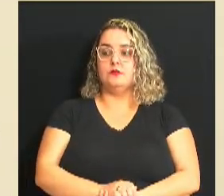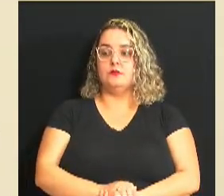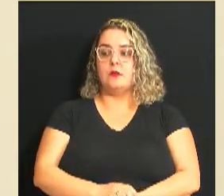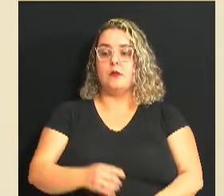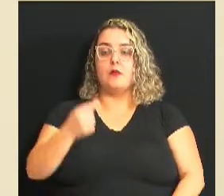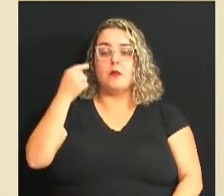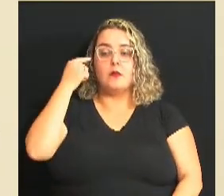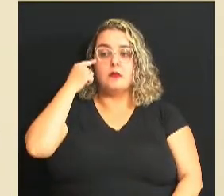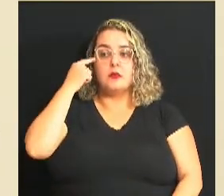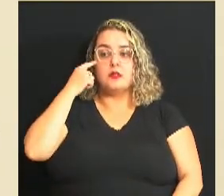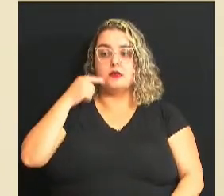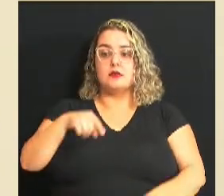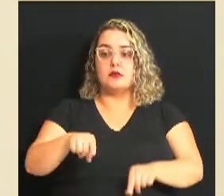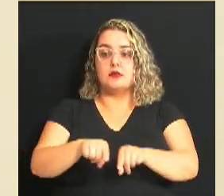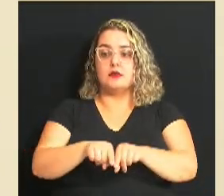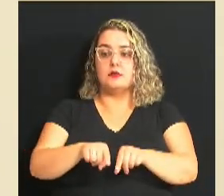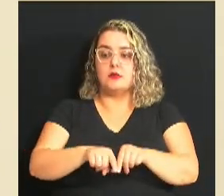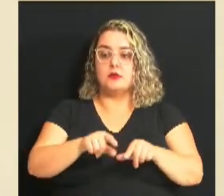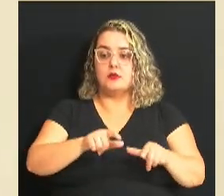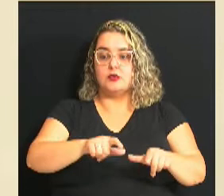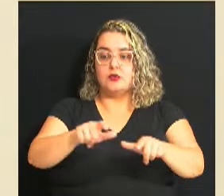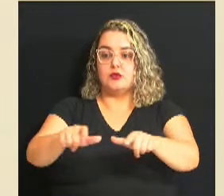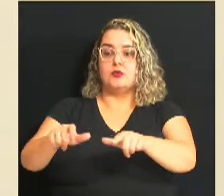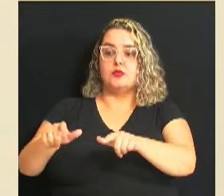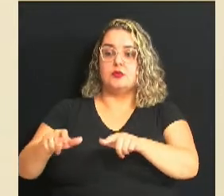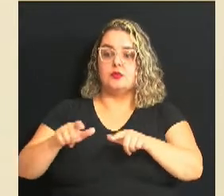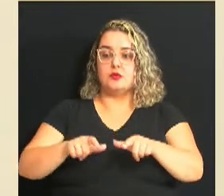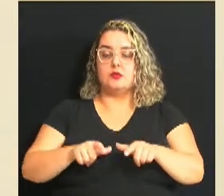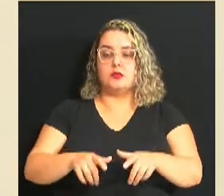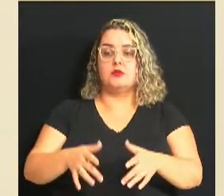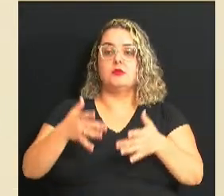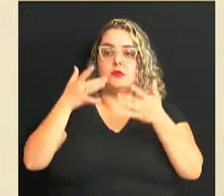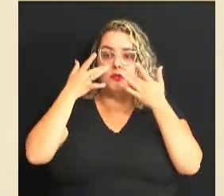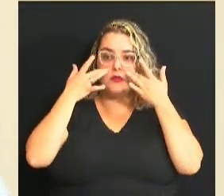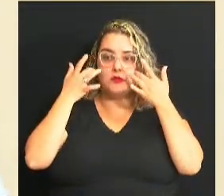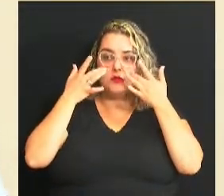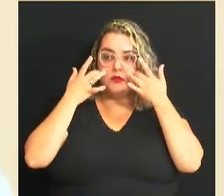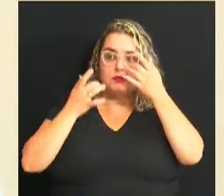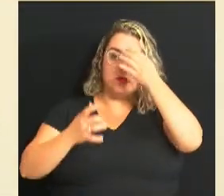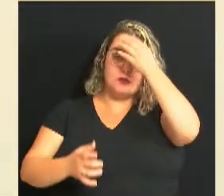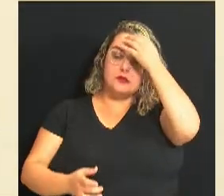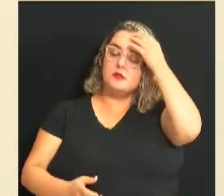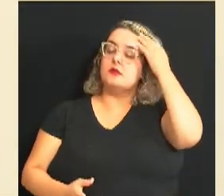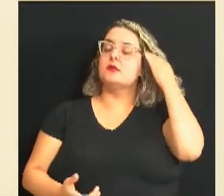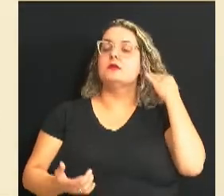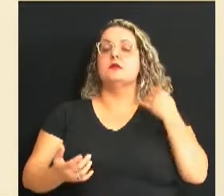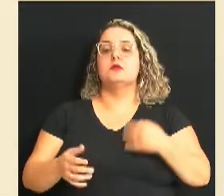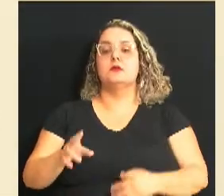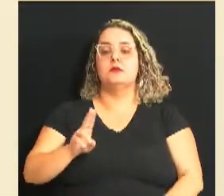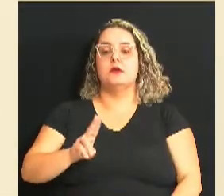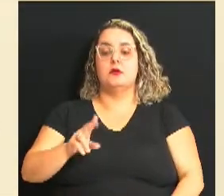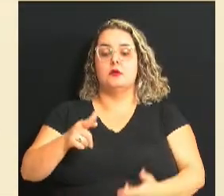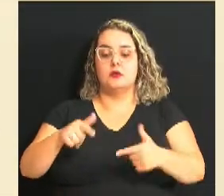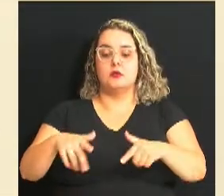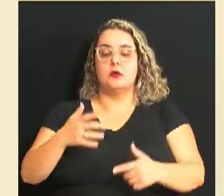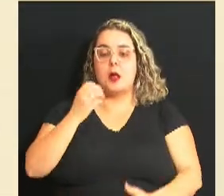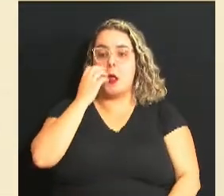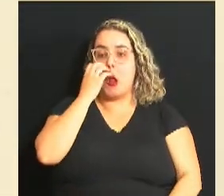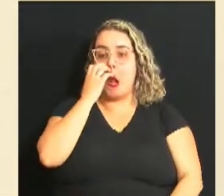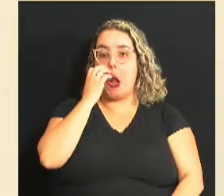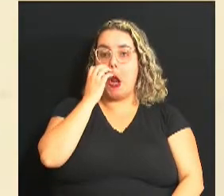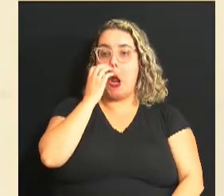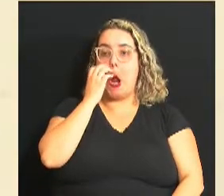também os territórios onde esses teatros estão inseridos. Então, para essa conversa,